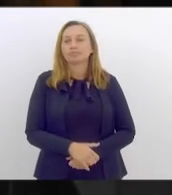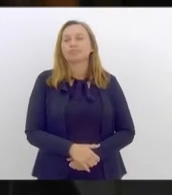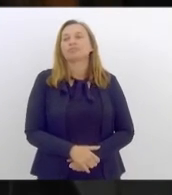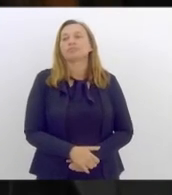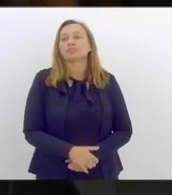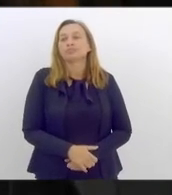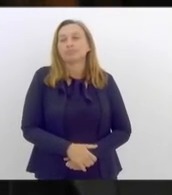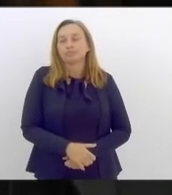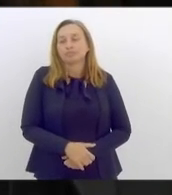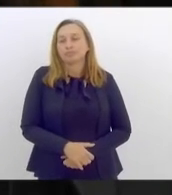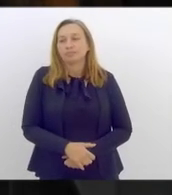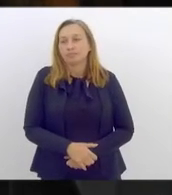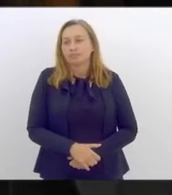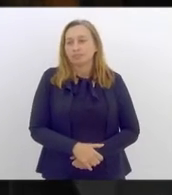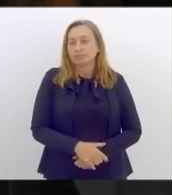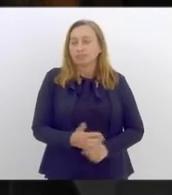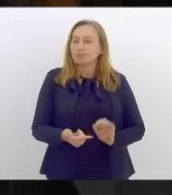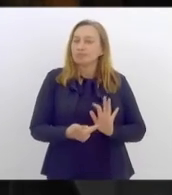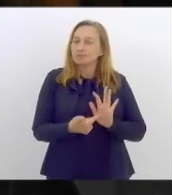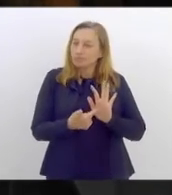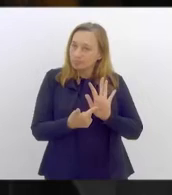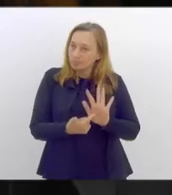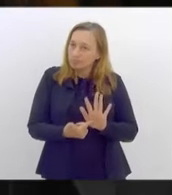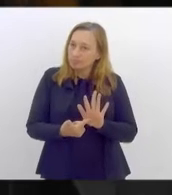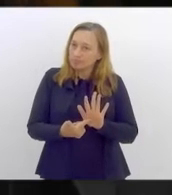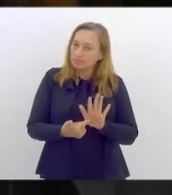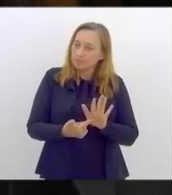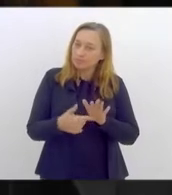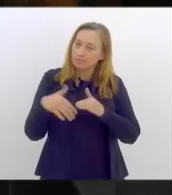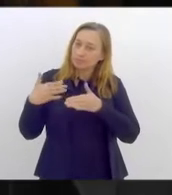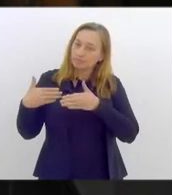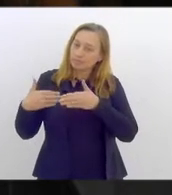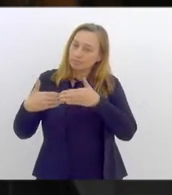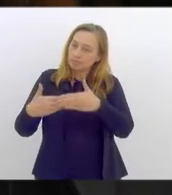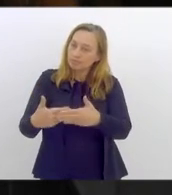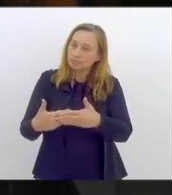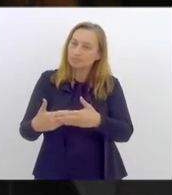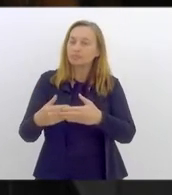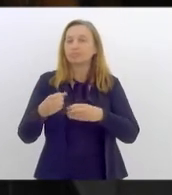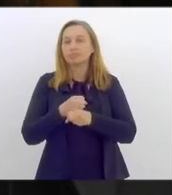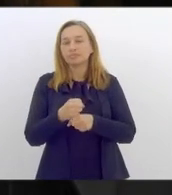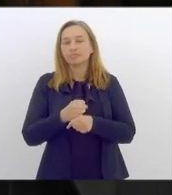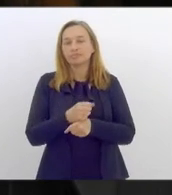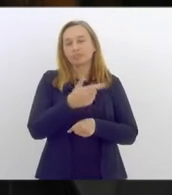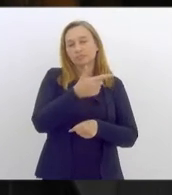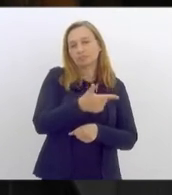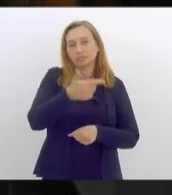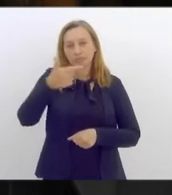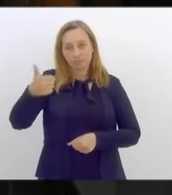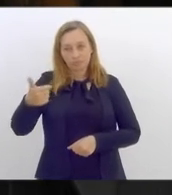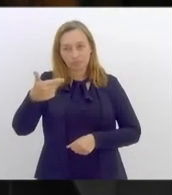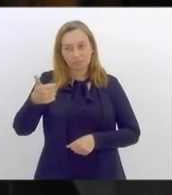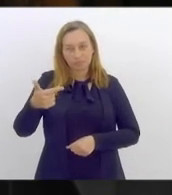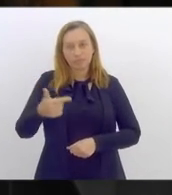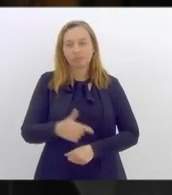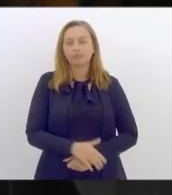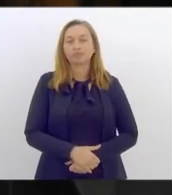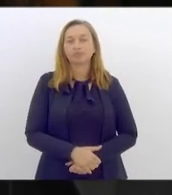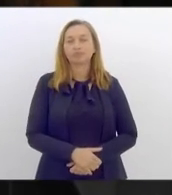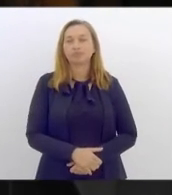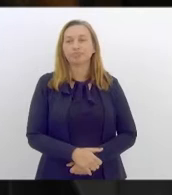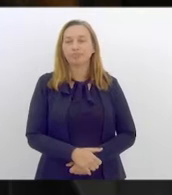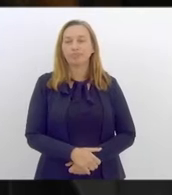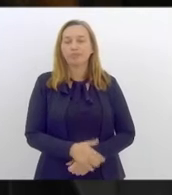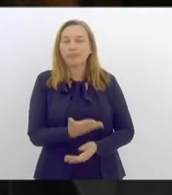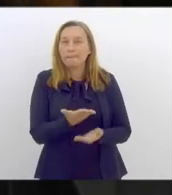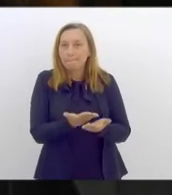vai revelar durante este ano ainda de 2022 uma